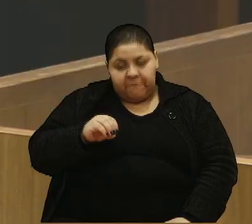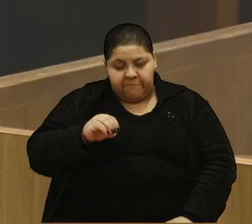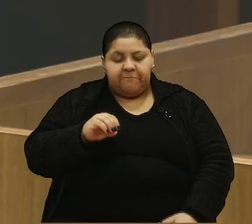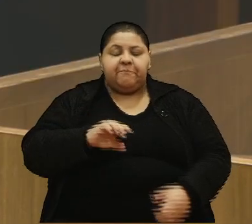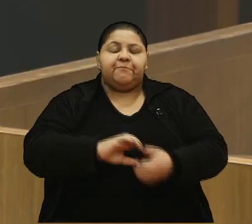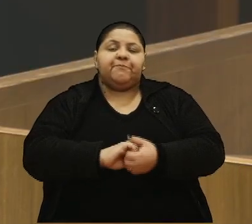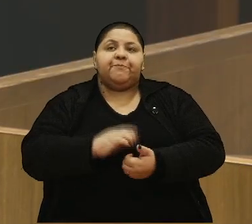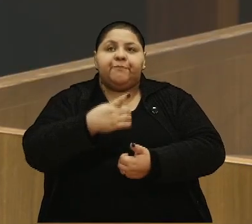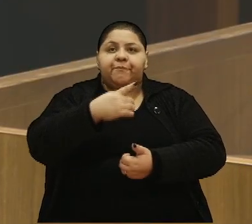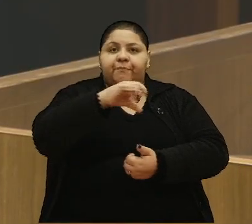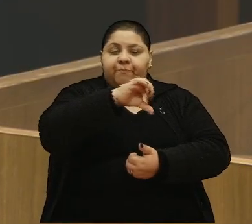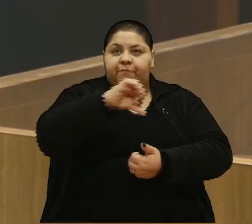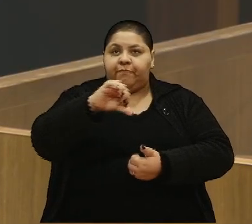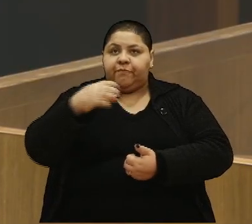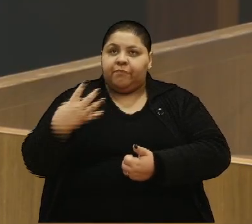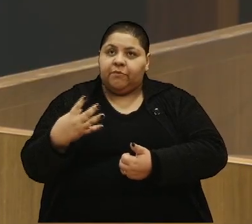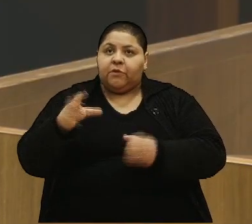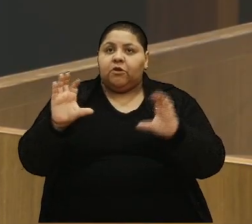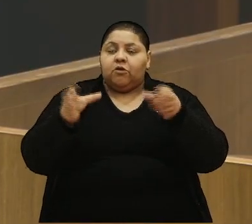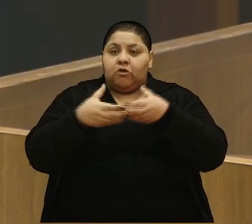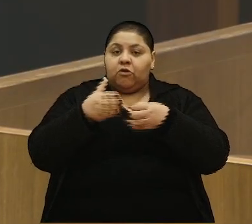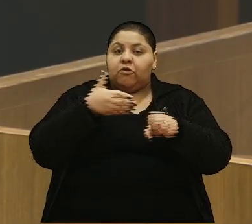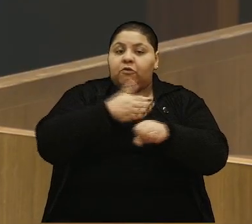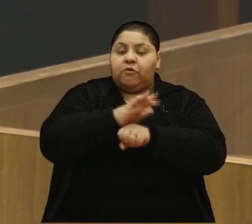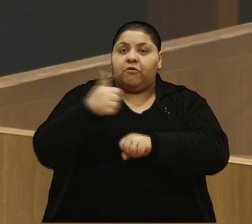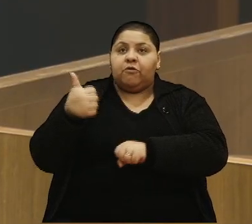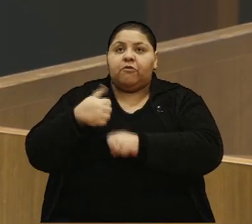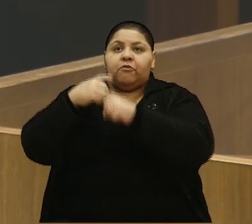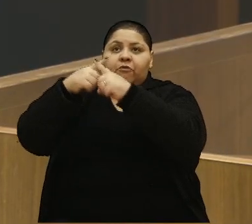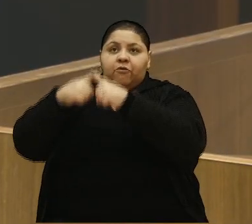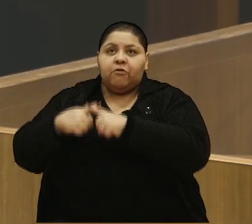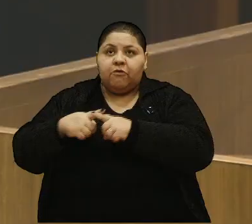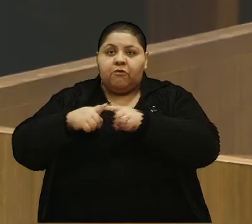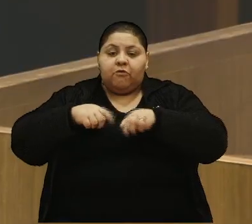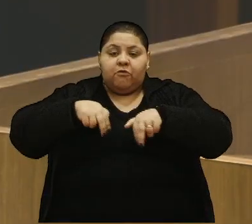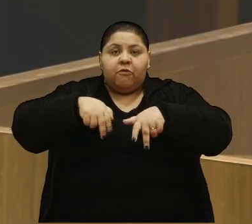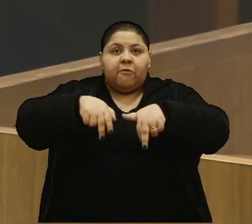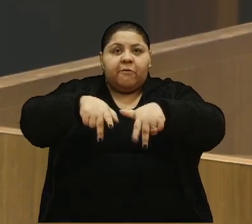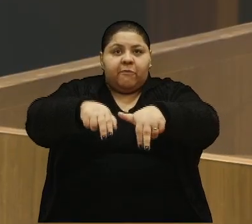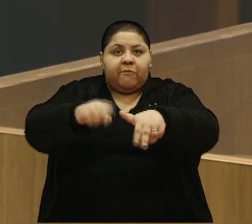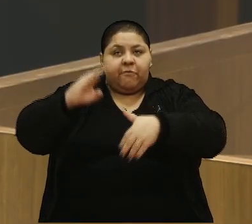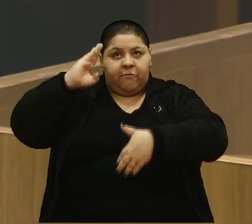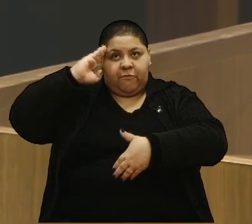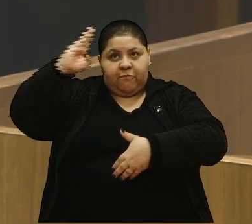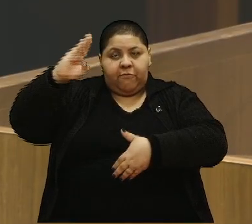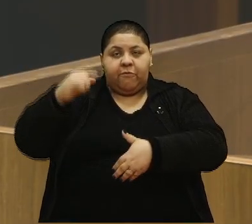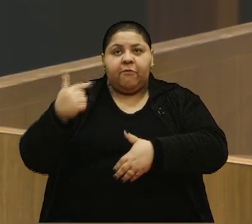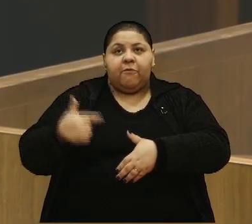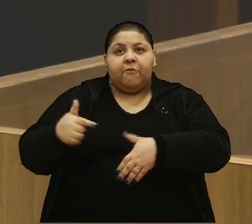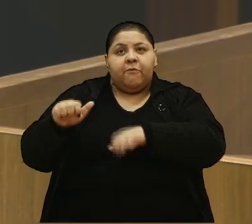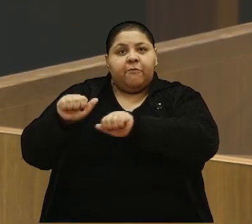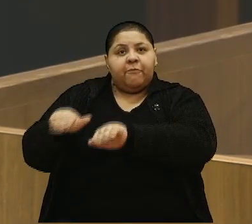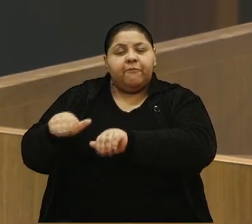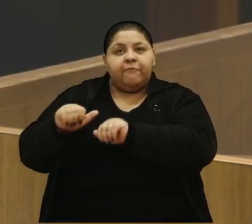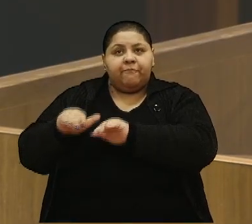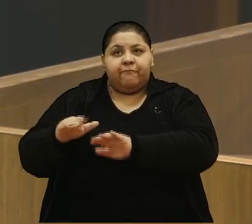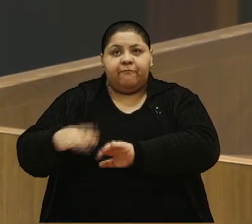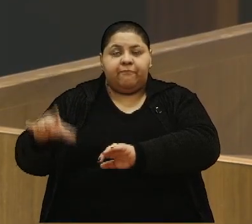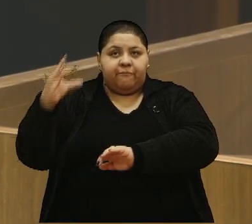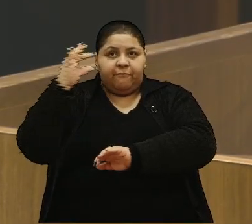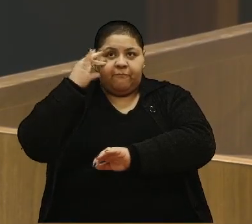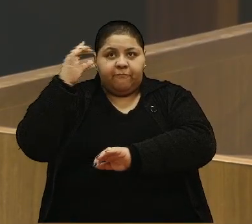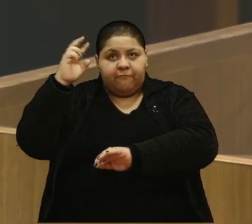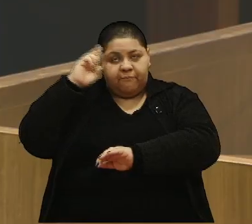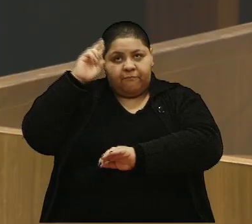Ainda em 1994, o grupo participou pela primeira vez dos desfiles cívicos militares de 7 de setembro, com a presença dos